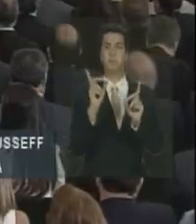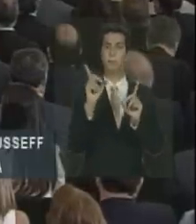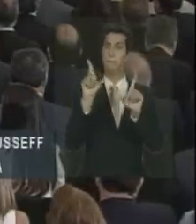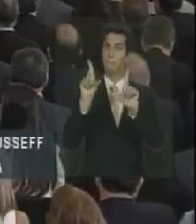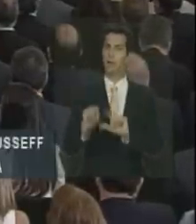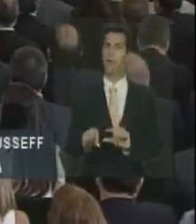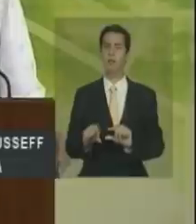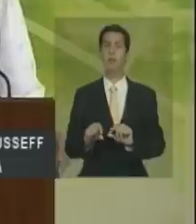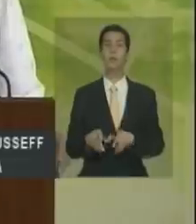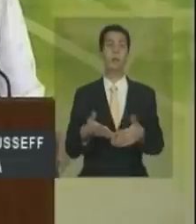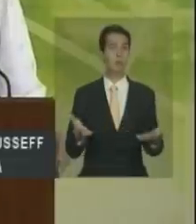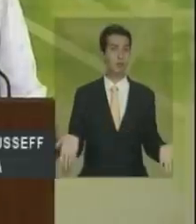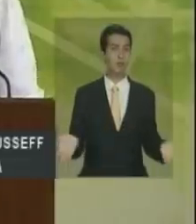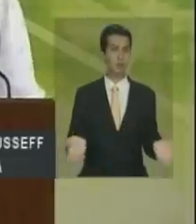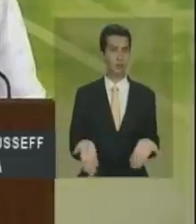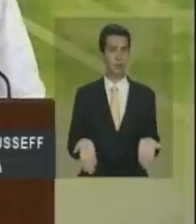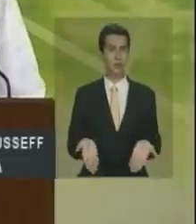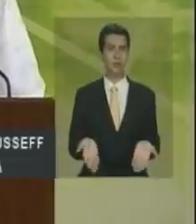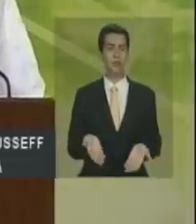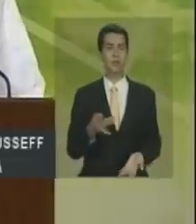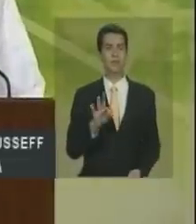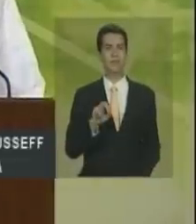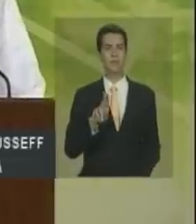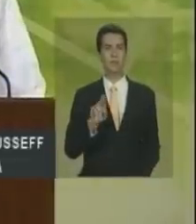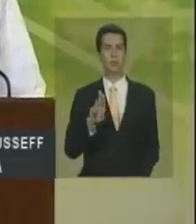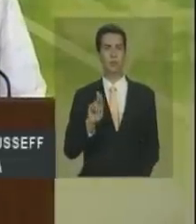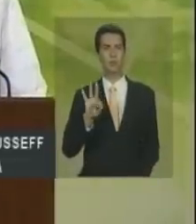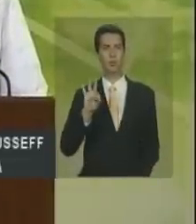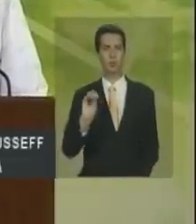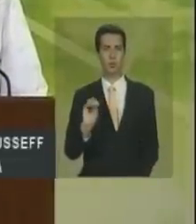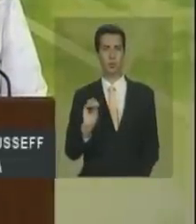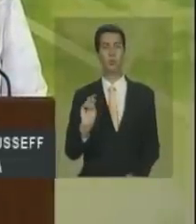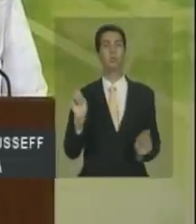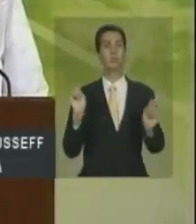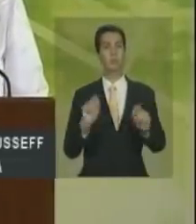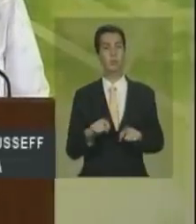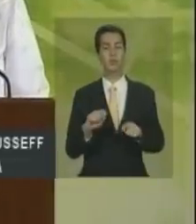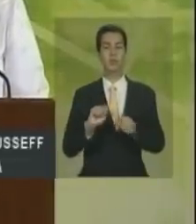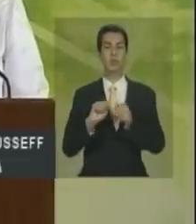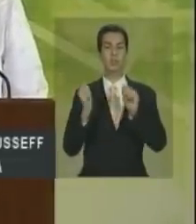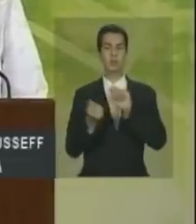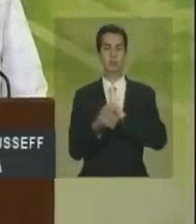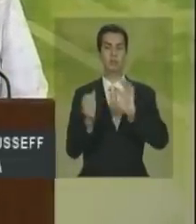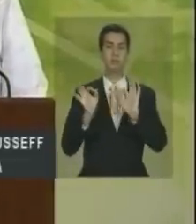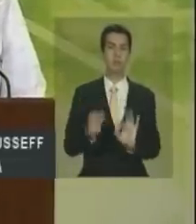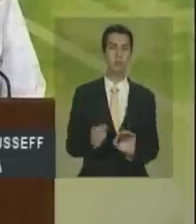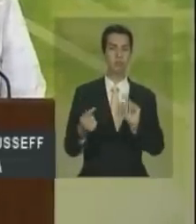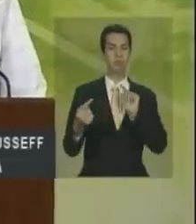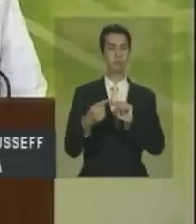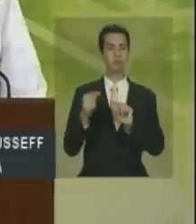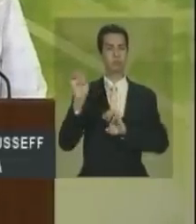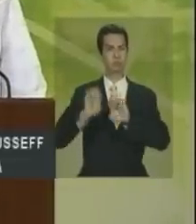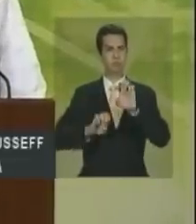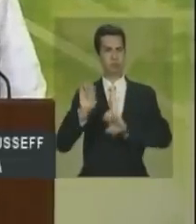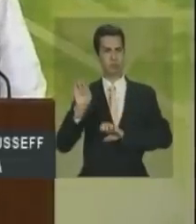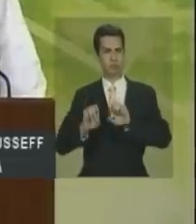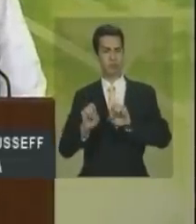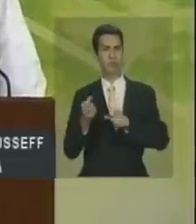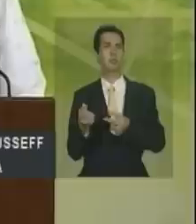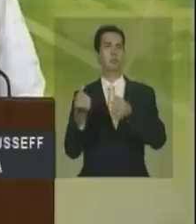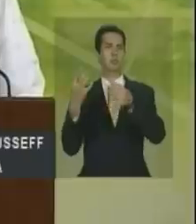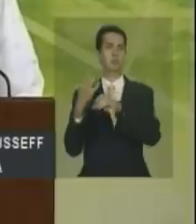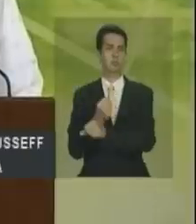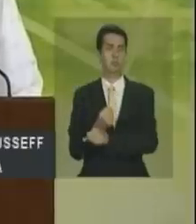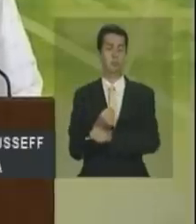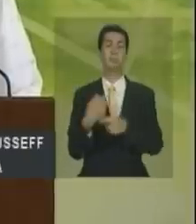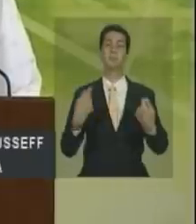tributação mais adequada ao fluxo de receita das empresas. E é importante reiterar, o